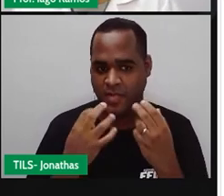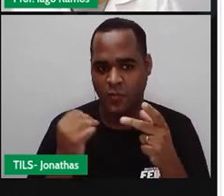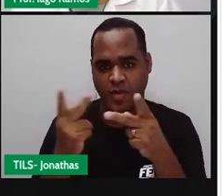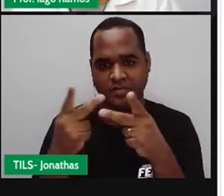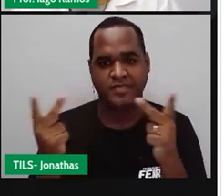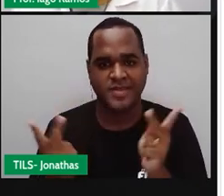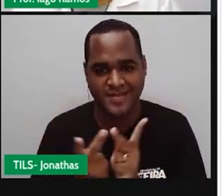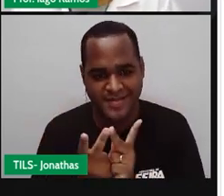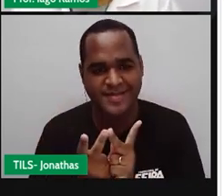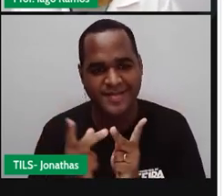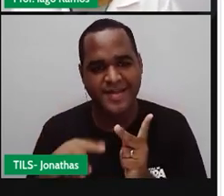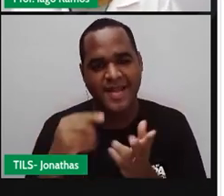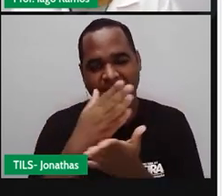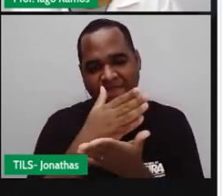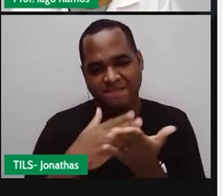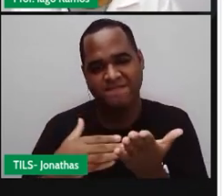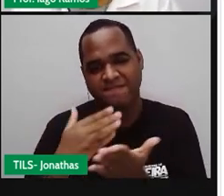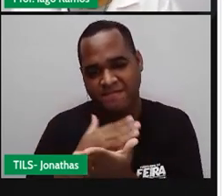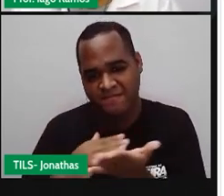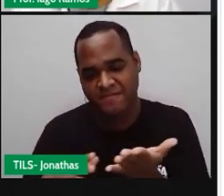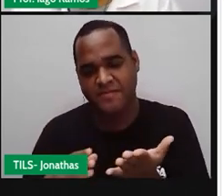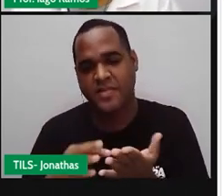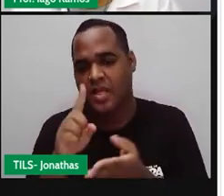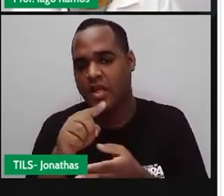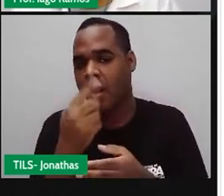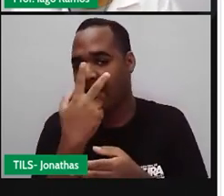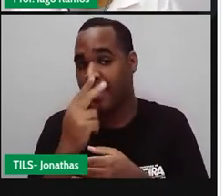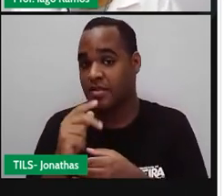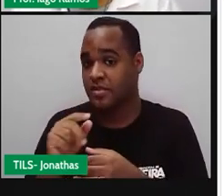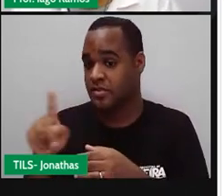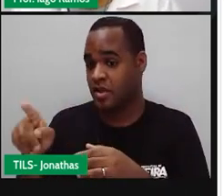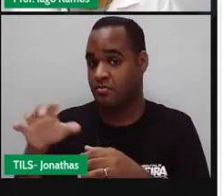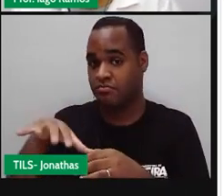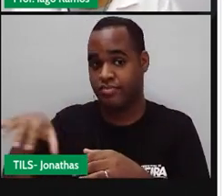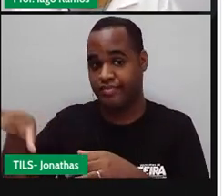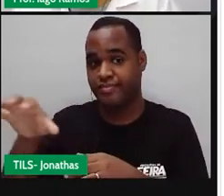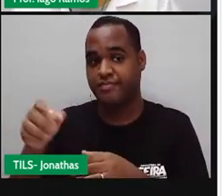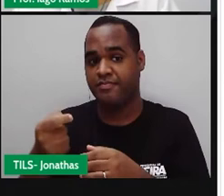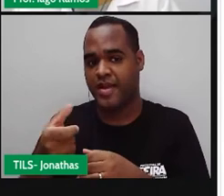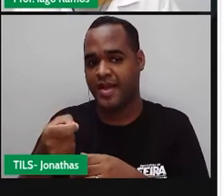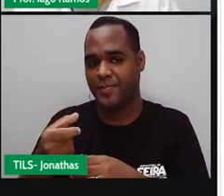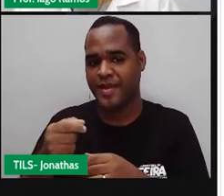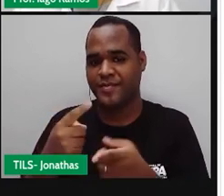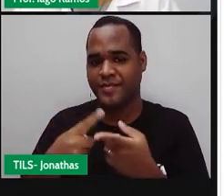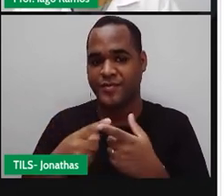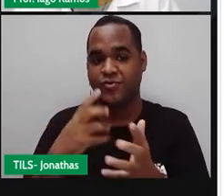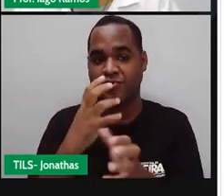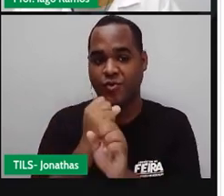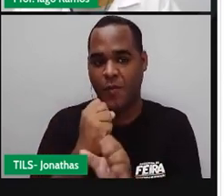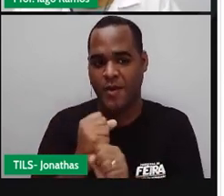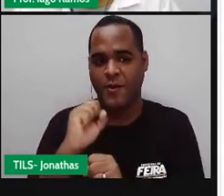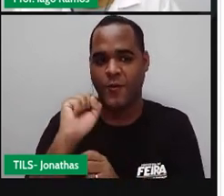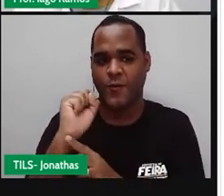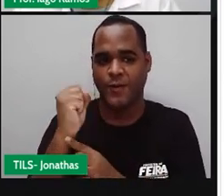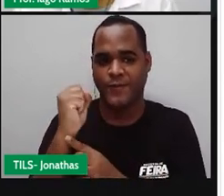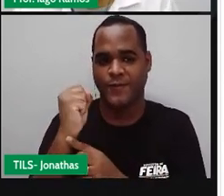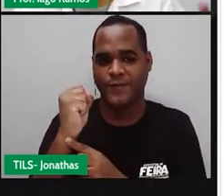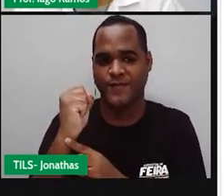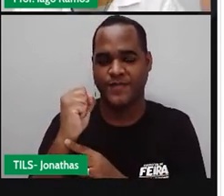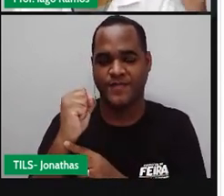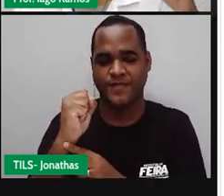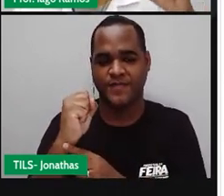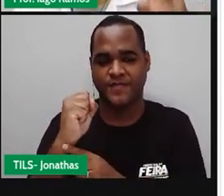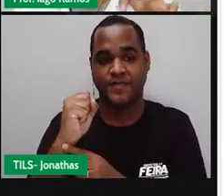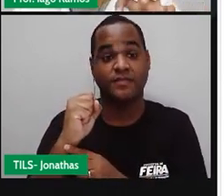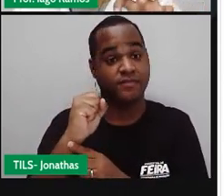pizza inteira que está logo aqui do lado e ela está dividida no total de 8 pedaços